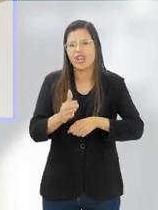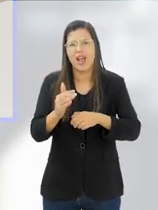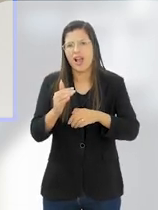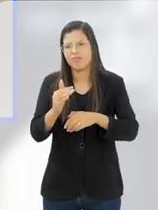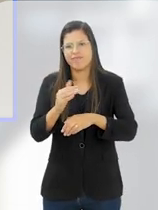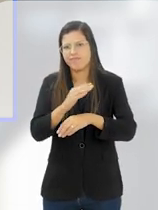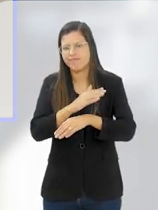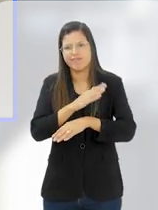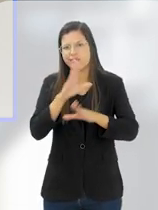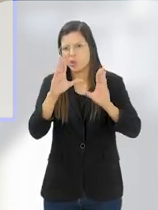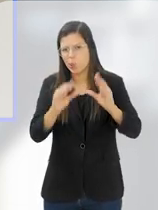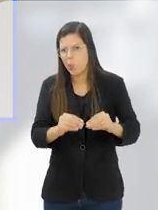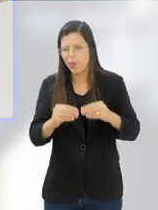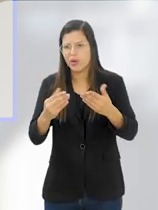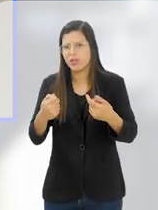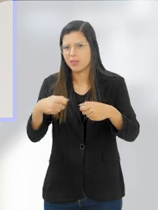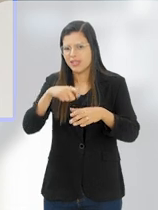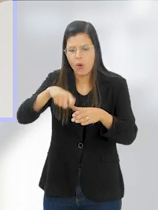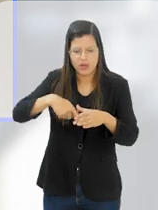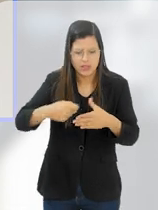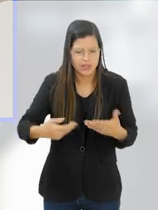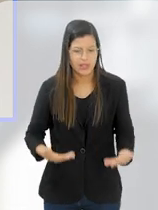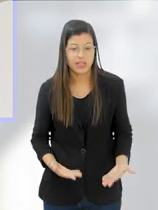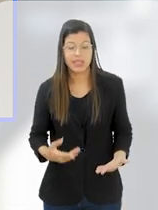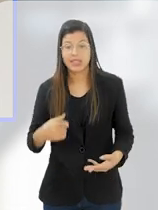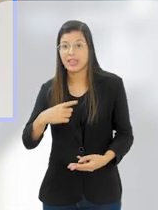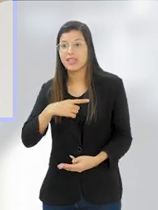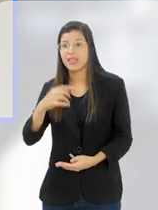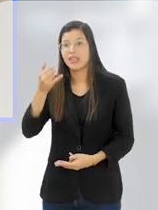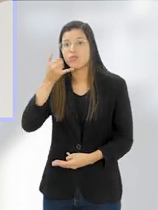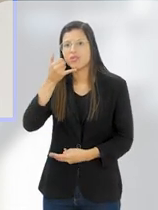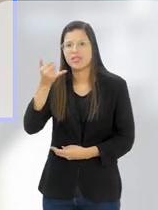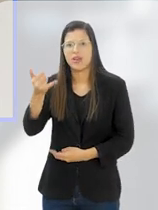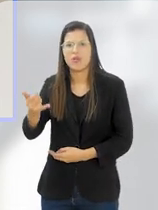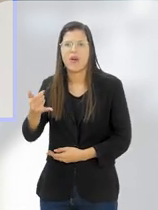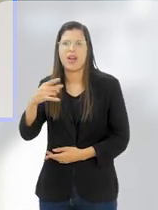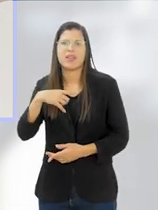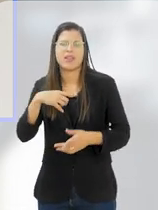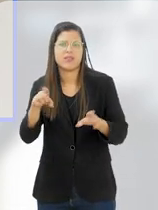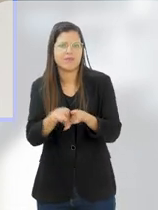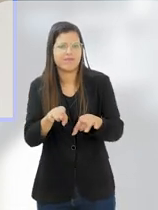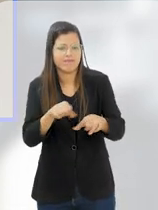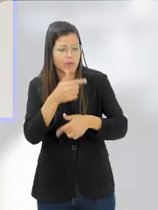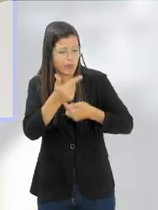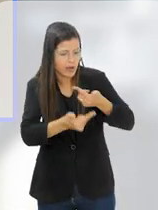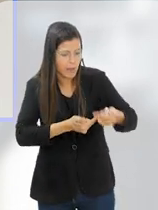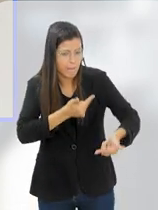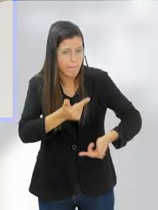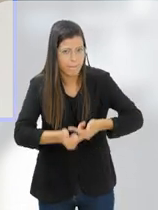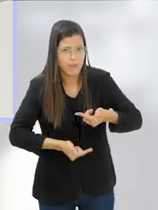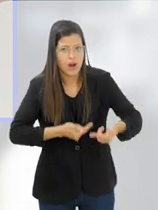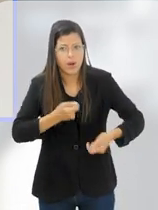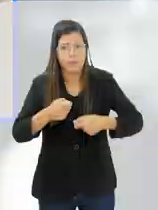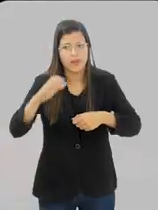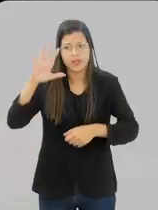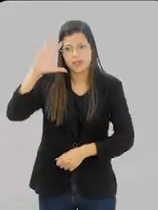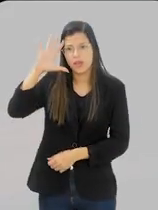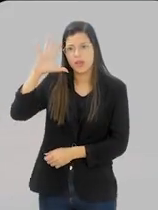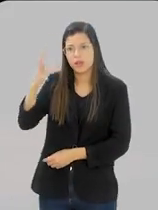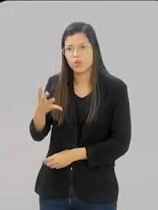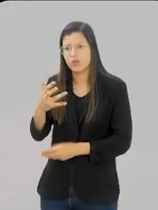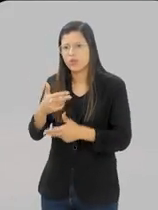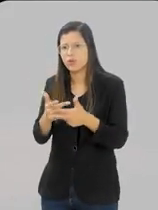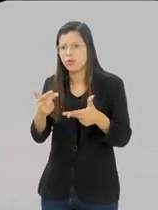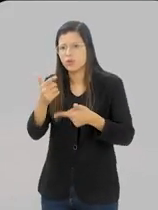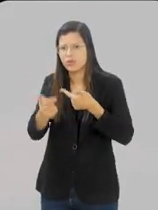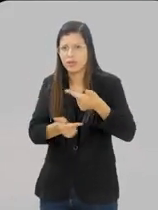tem que fazer tarefa da casa, e aí tem o celular. E aí tem também a demanda de trabalho, muitas vezes, né? Tem que resolver questões lá